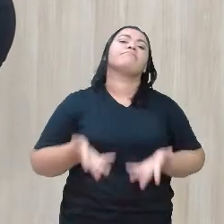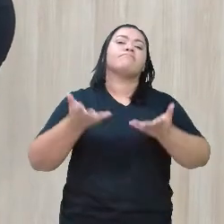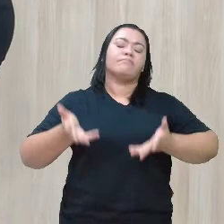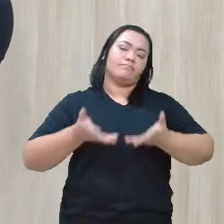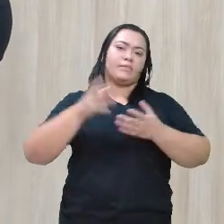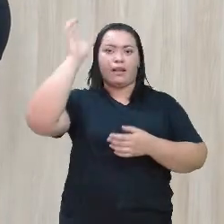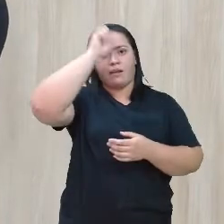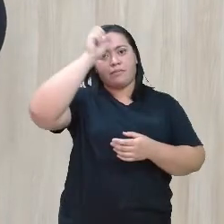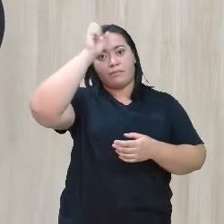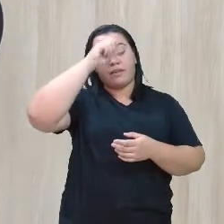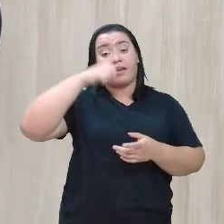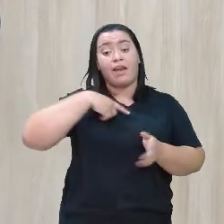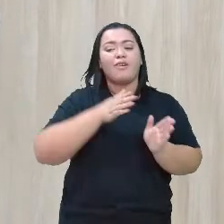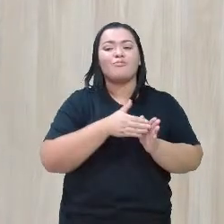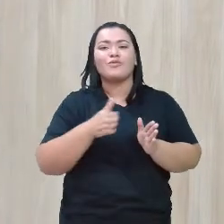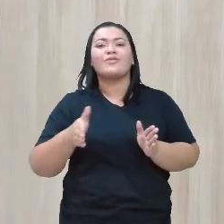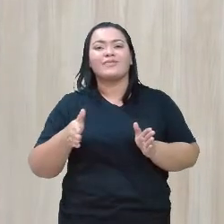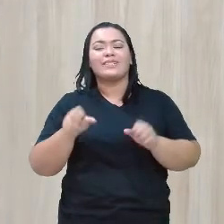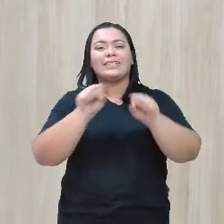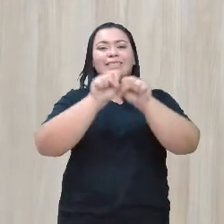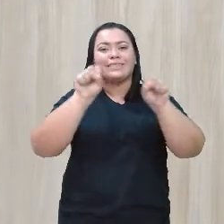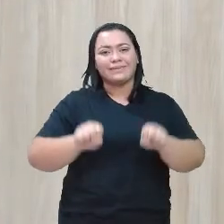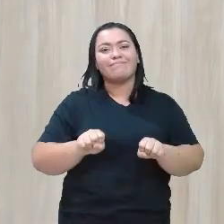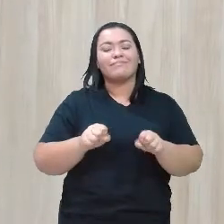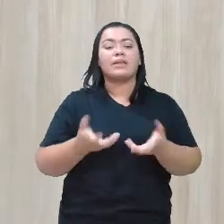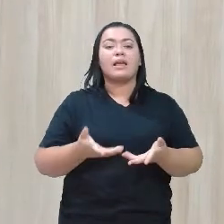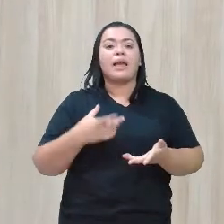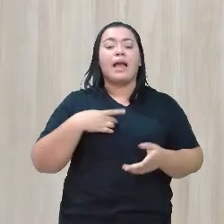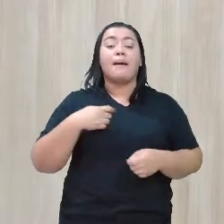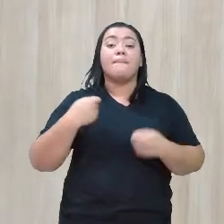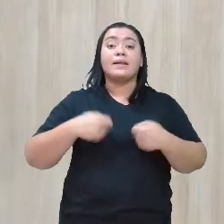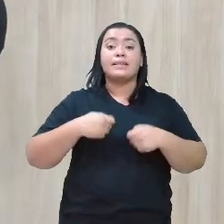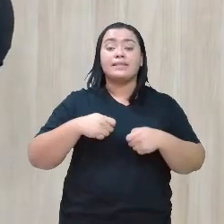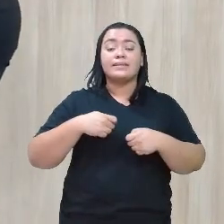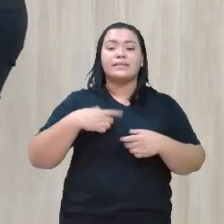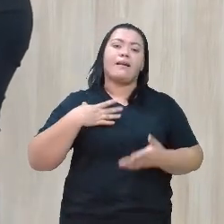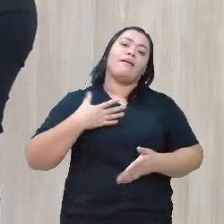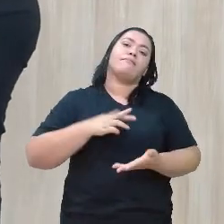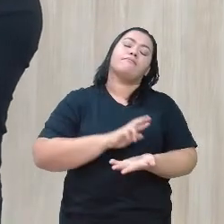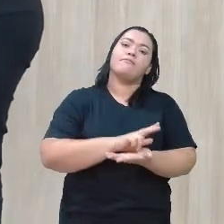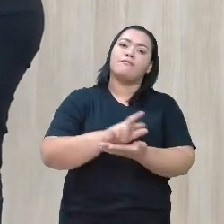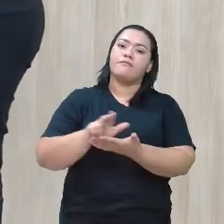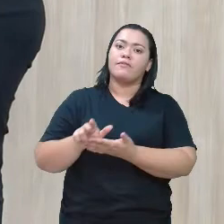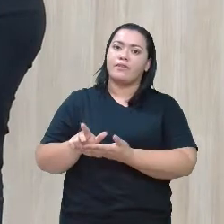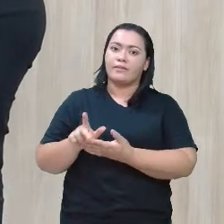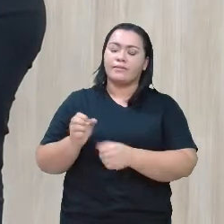processo sistemático e que precisa mobilizar muitas habilidades.